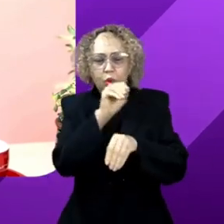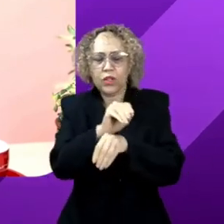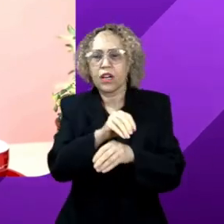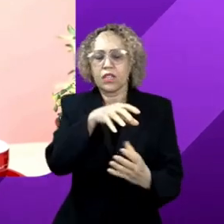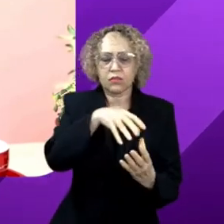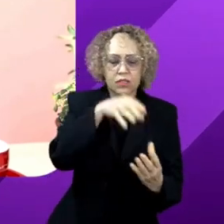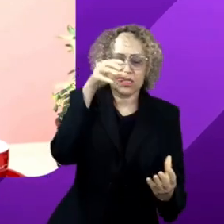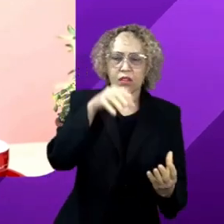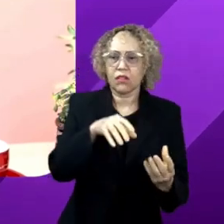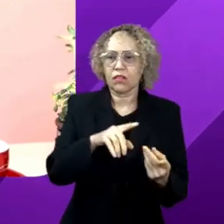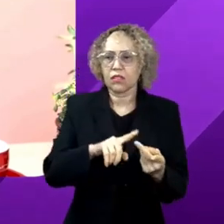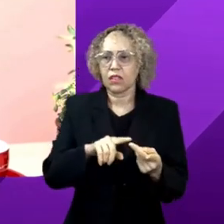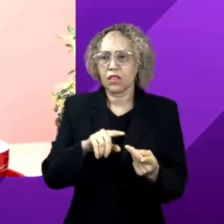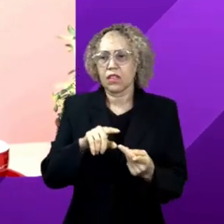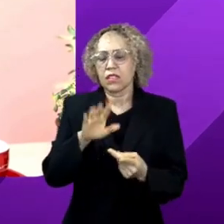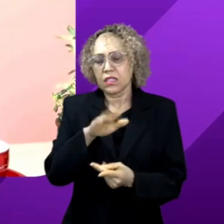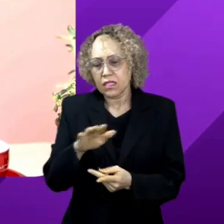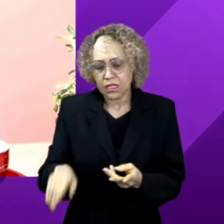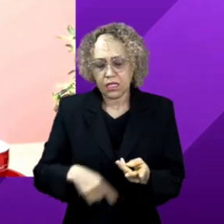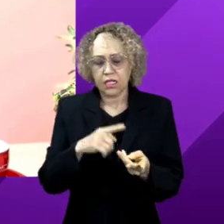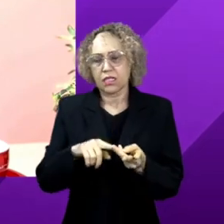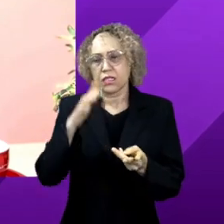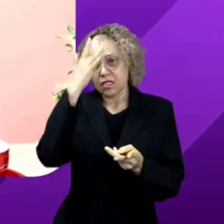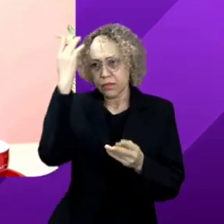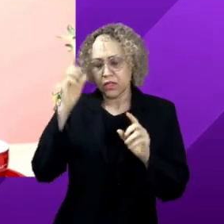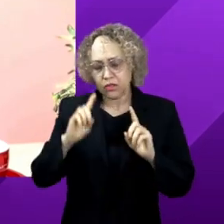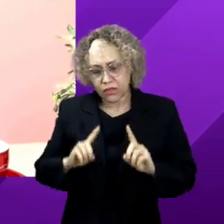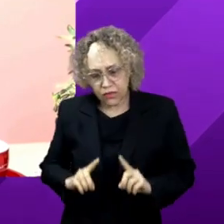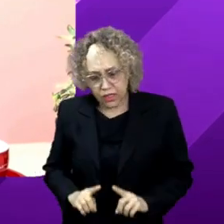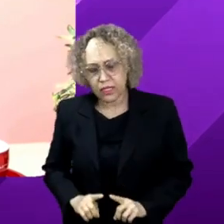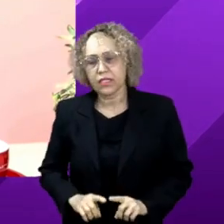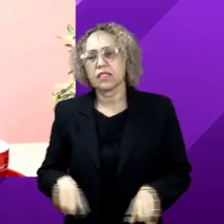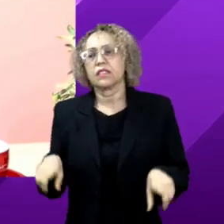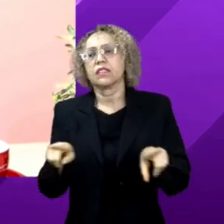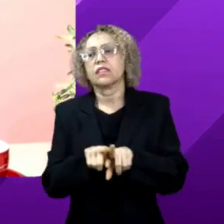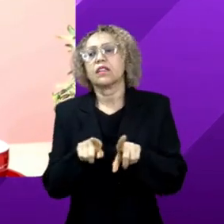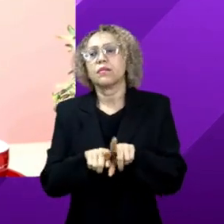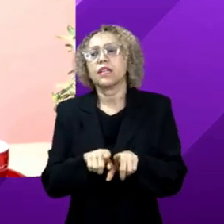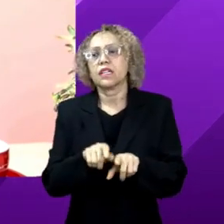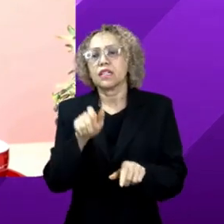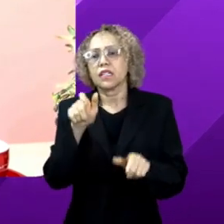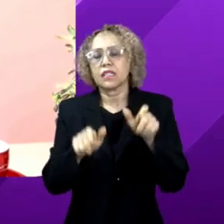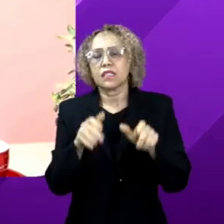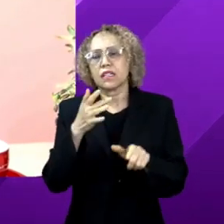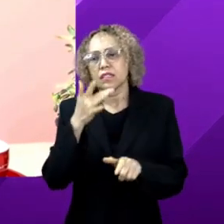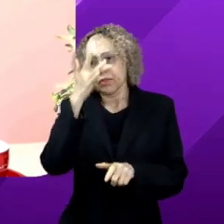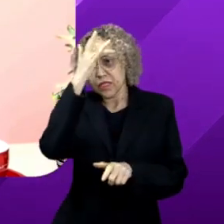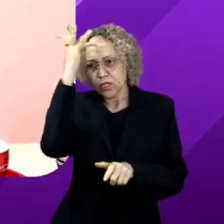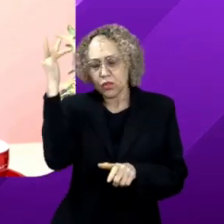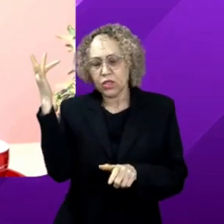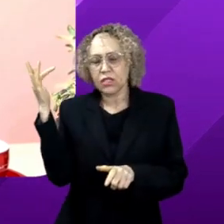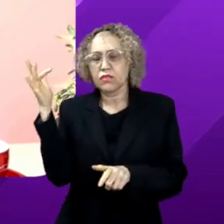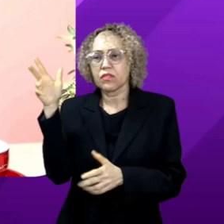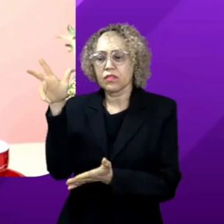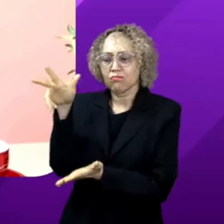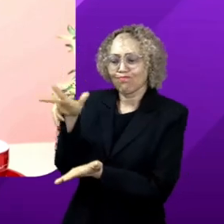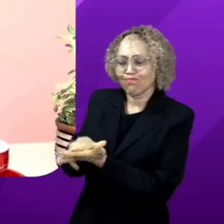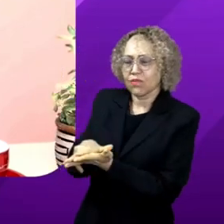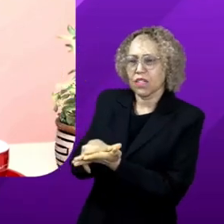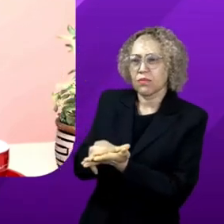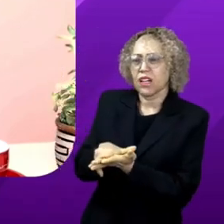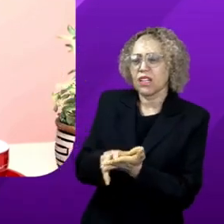idosos, das crianças, das pessoas com deficiência, mas também das pessoas acamadas. São inúmeras